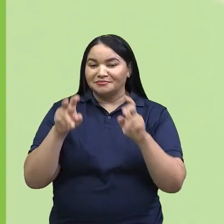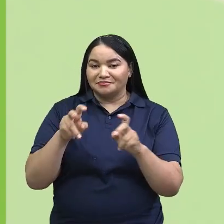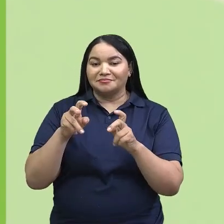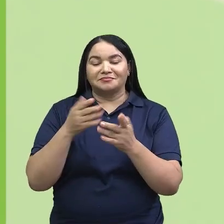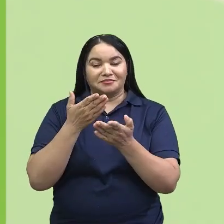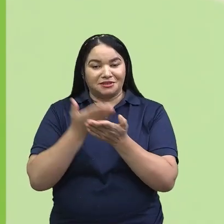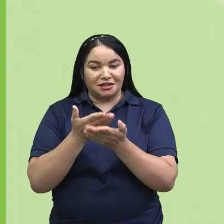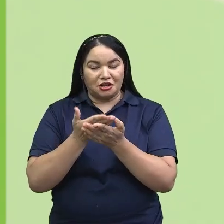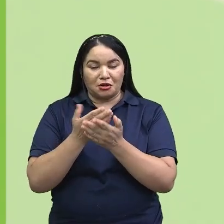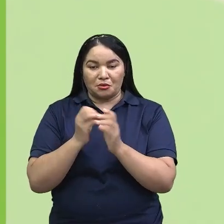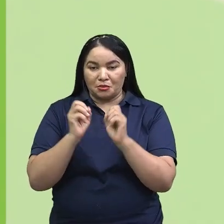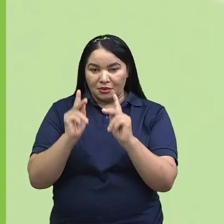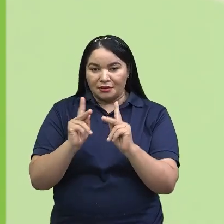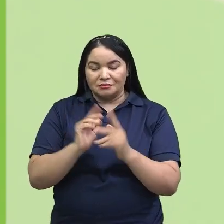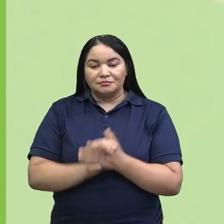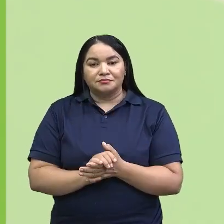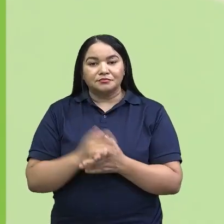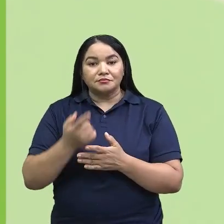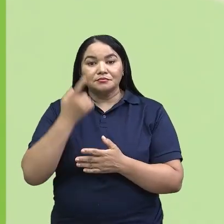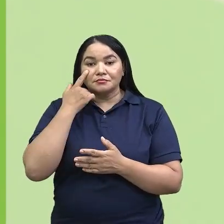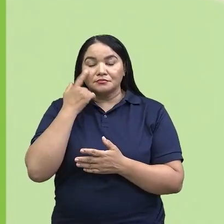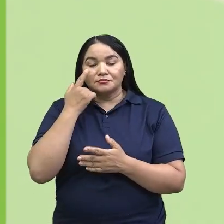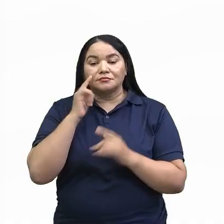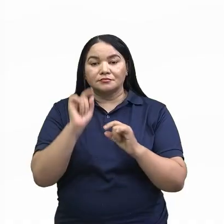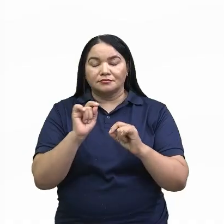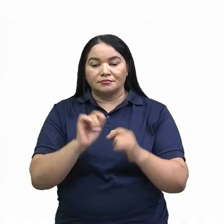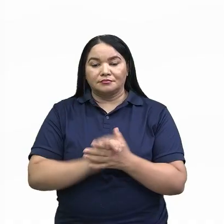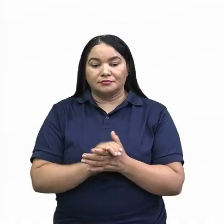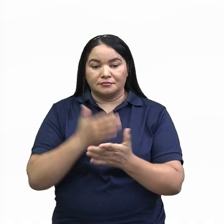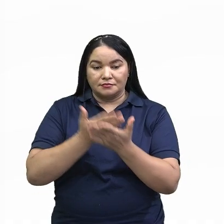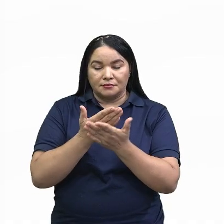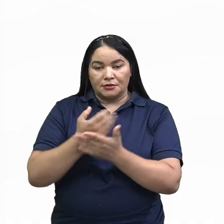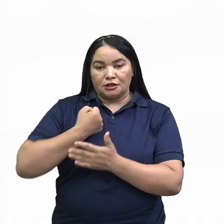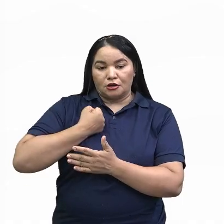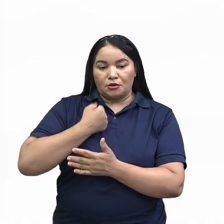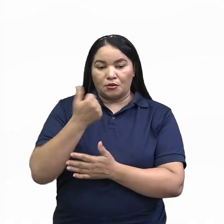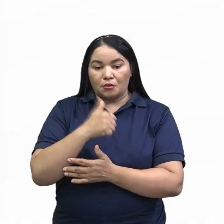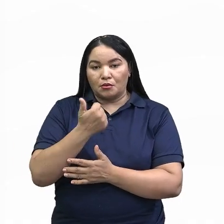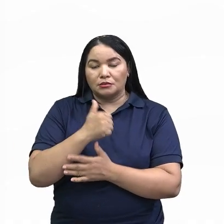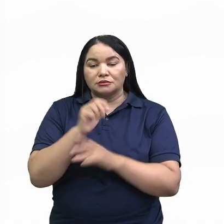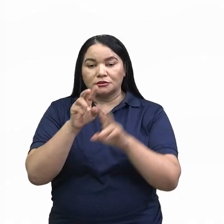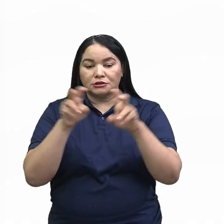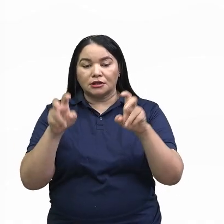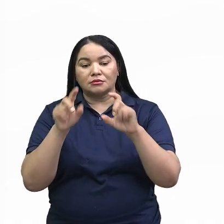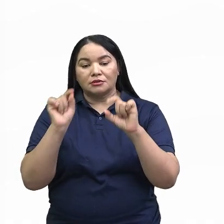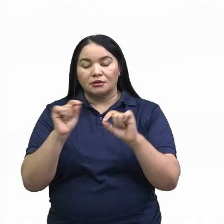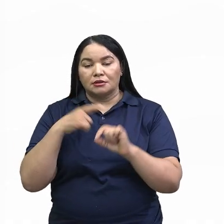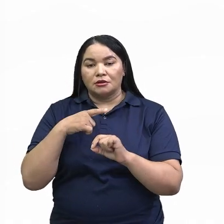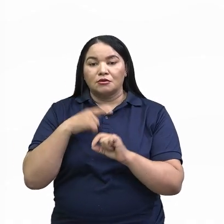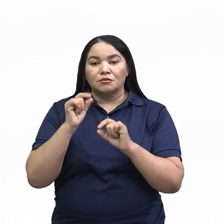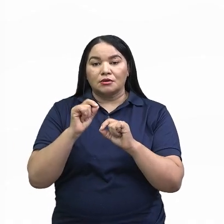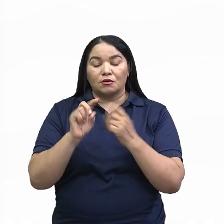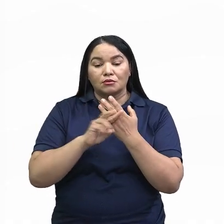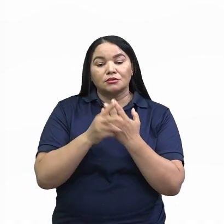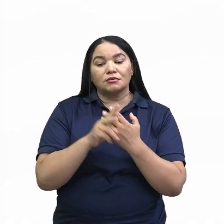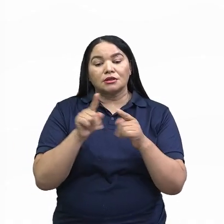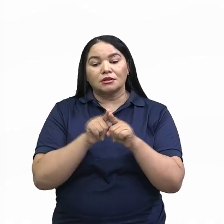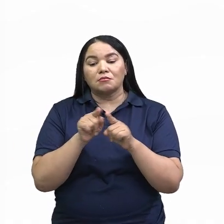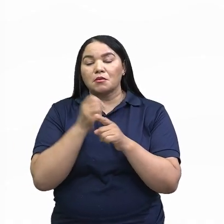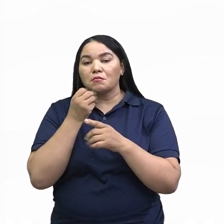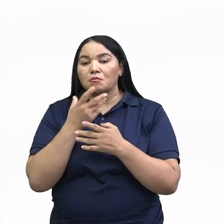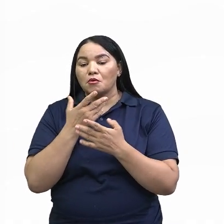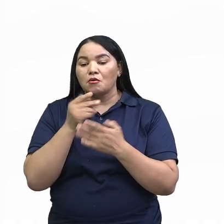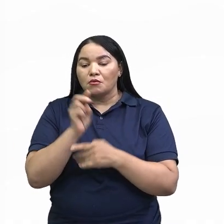conteúdos da nossa aula de hoje. Então vamos observar aí a nossa aula 11, que traz como objeto de conhecimento implicações